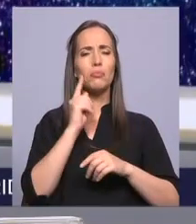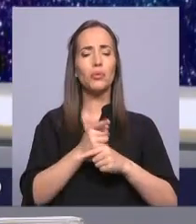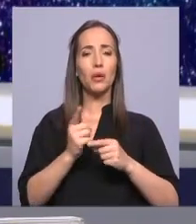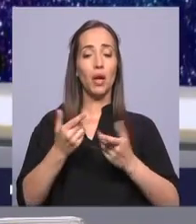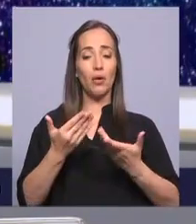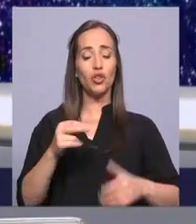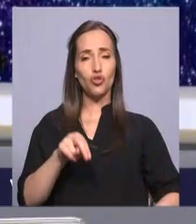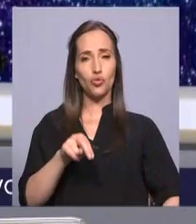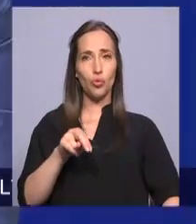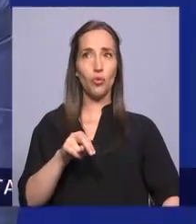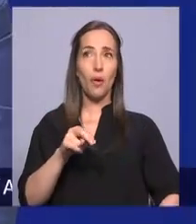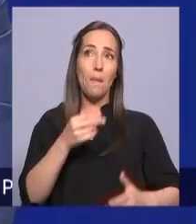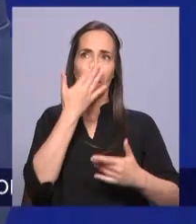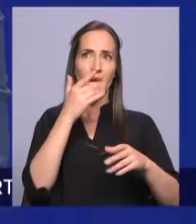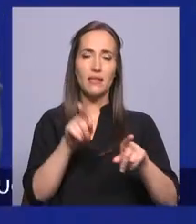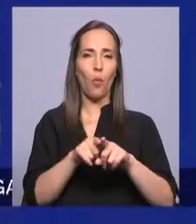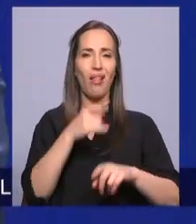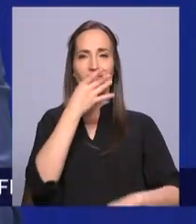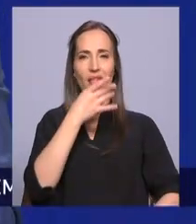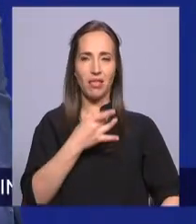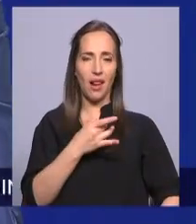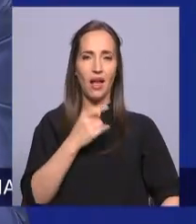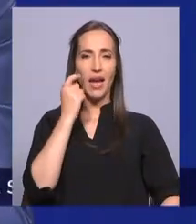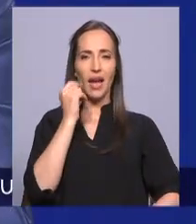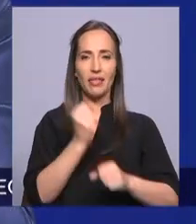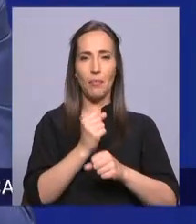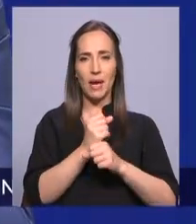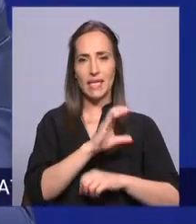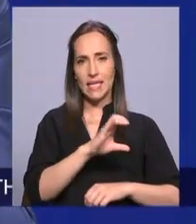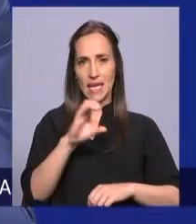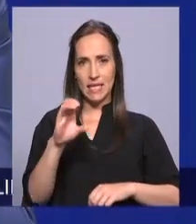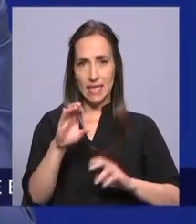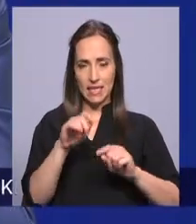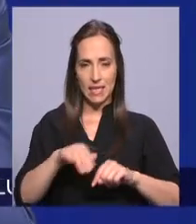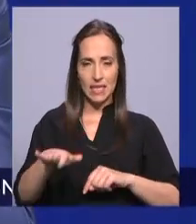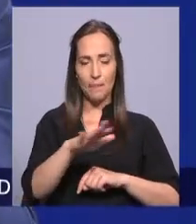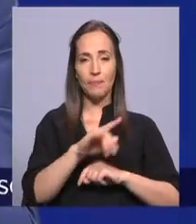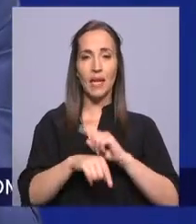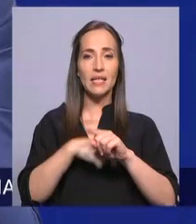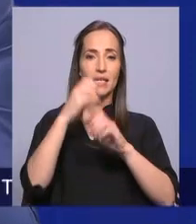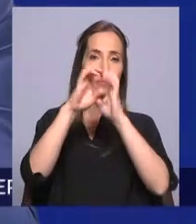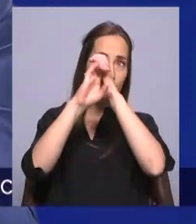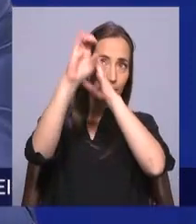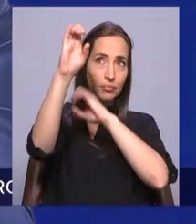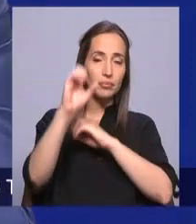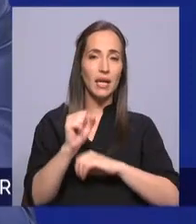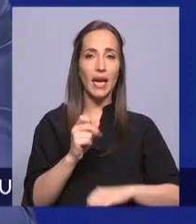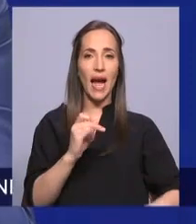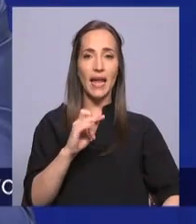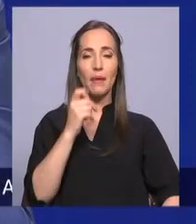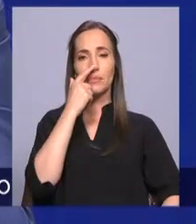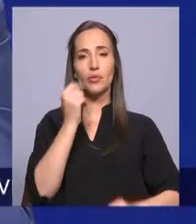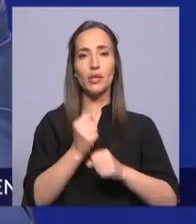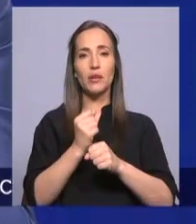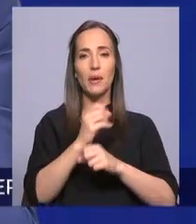mas é Natal. É como se fosse Natal para os astrónomos. Acontece sempre que o telescópio espacial Gaia, os cientistas que trabalham com o